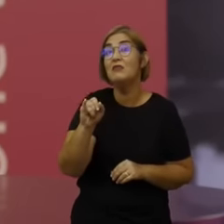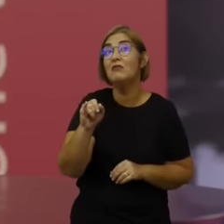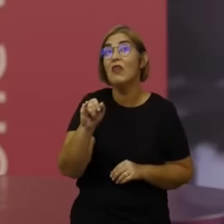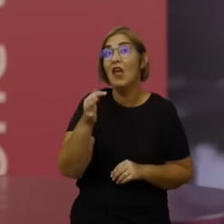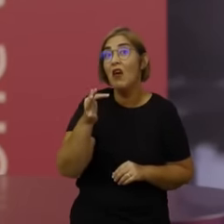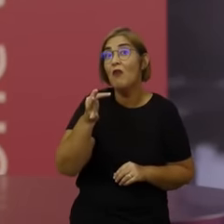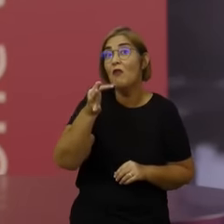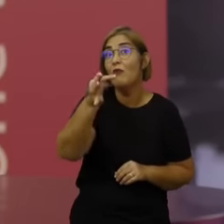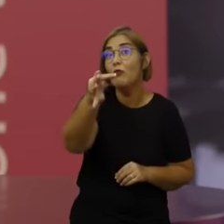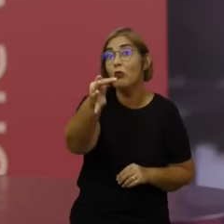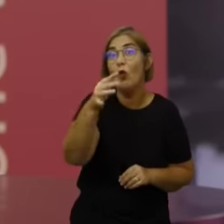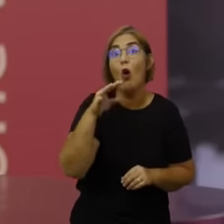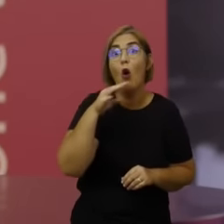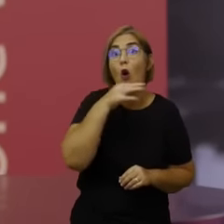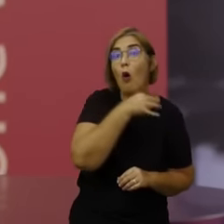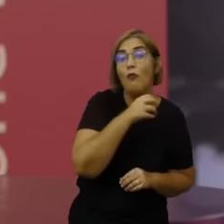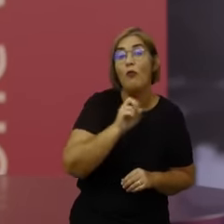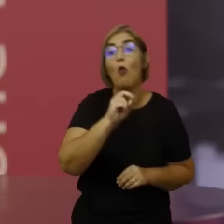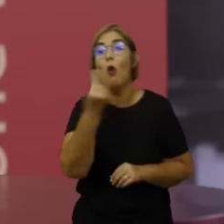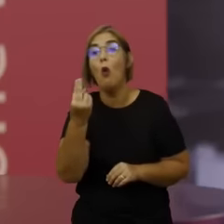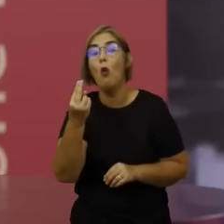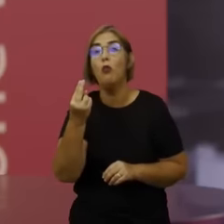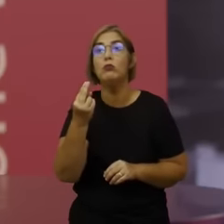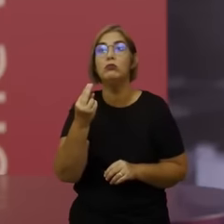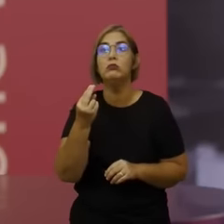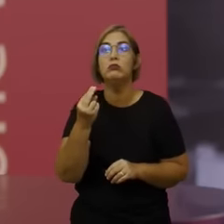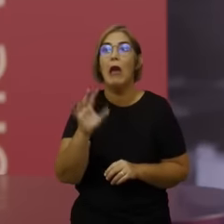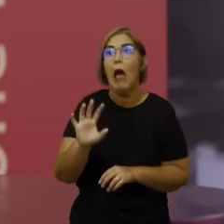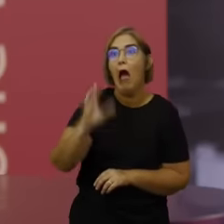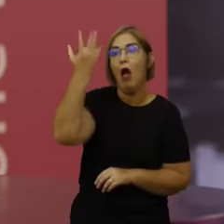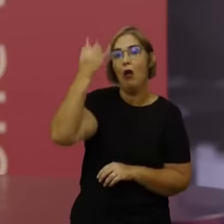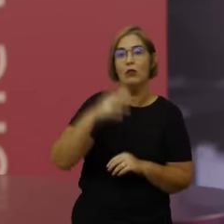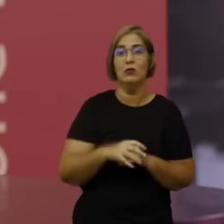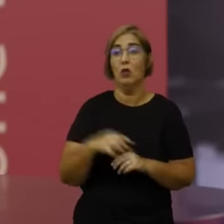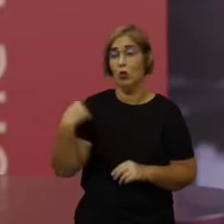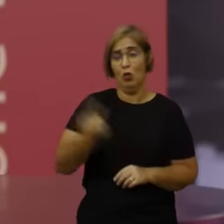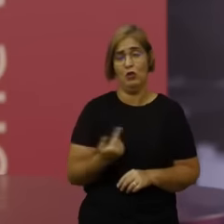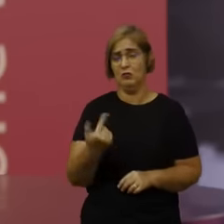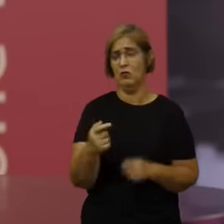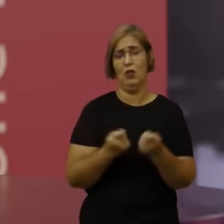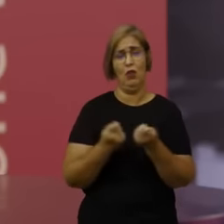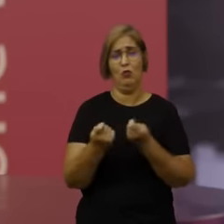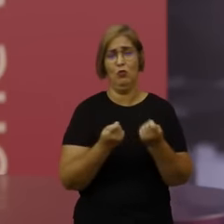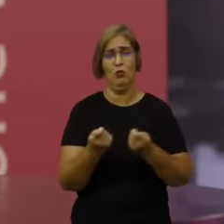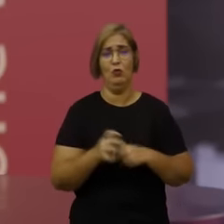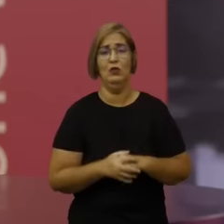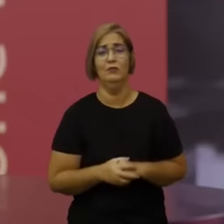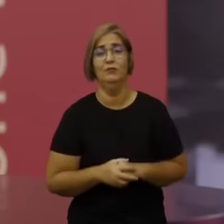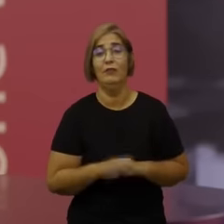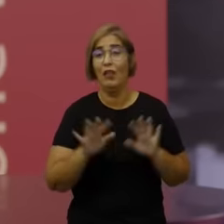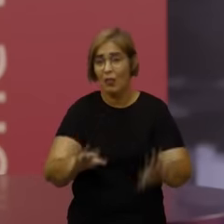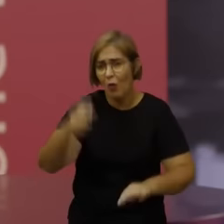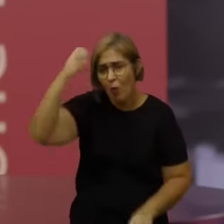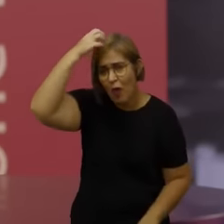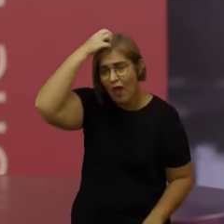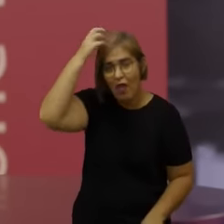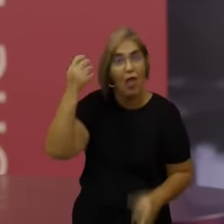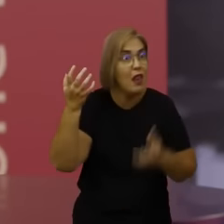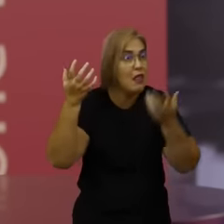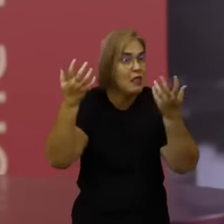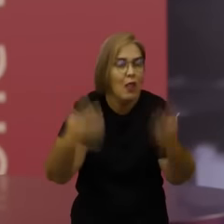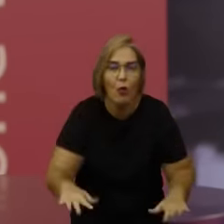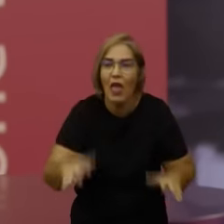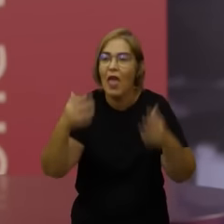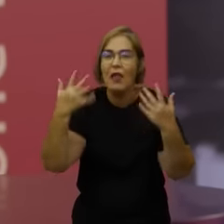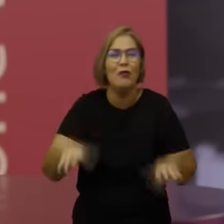não temos o controle sobre isso. E, portanto, no caso do rei Édo, mesmo ele não querendo, ele fugindo do seu destino,